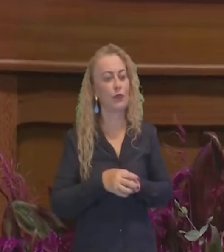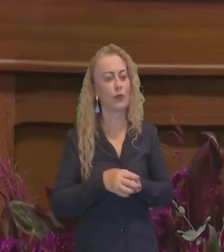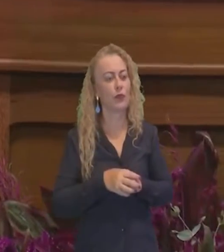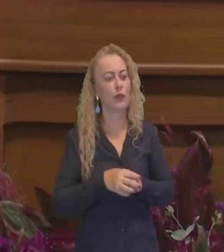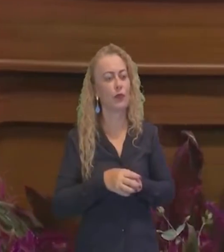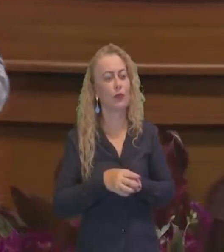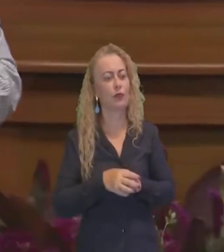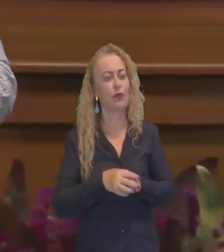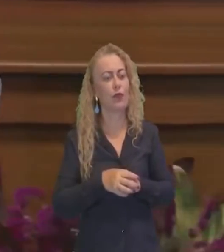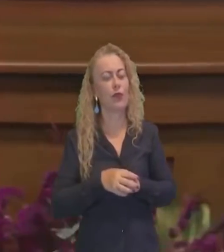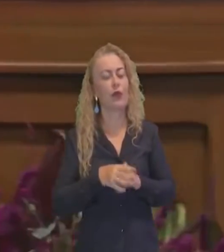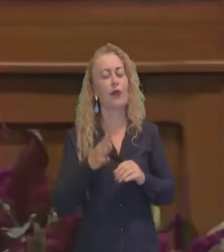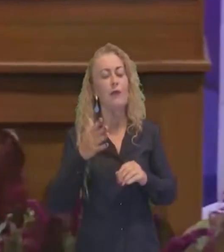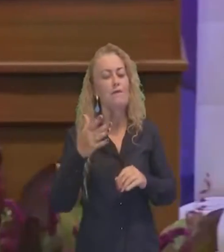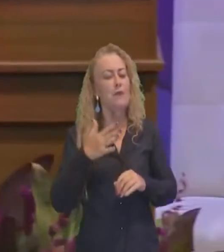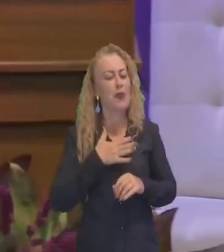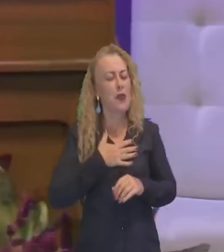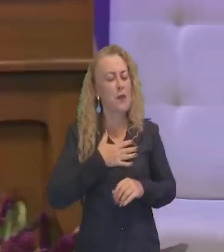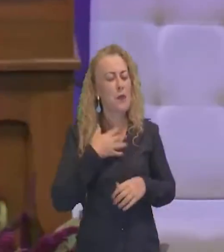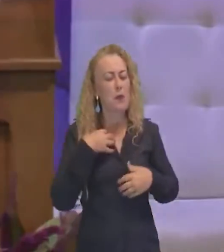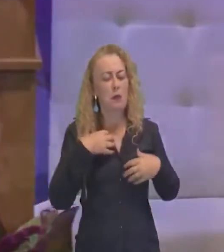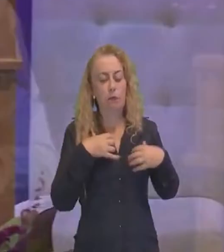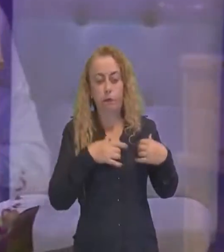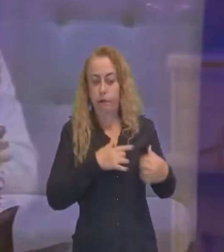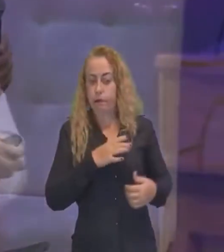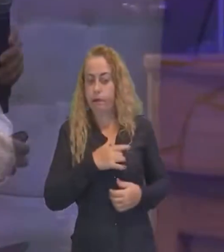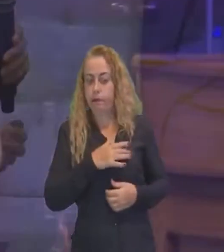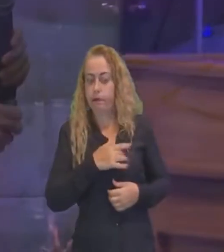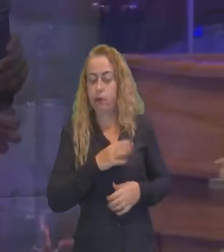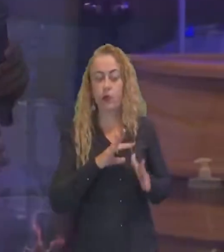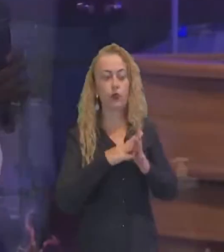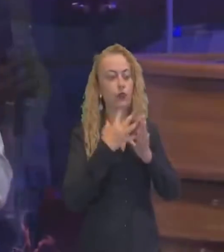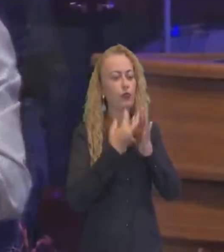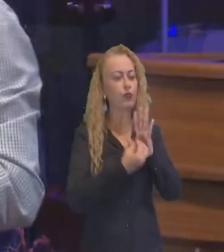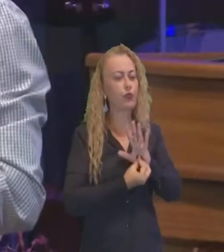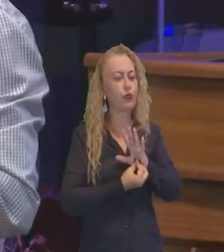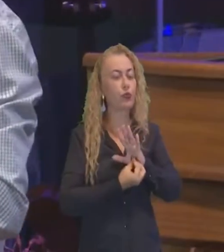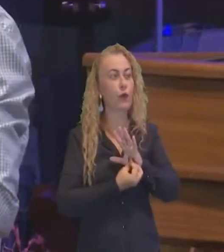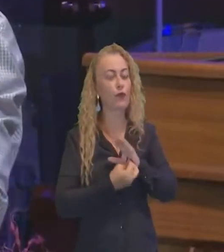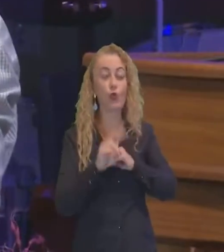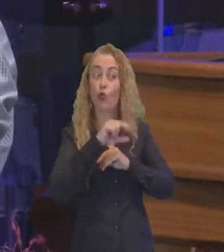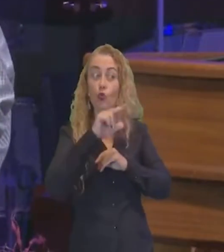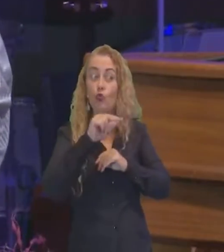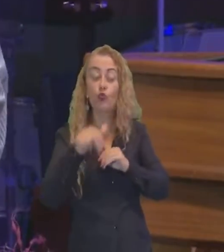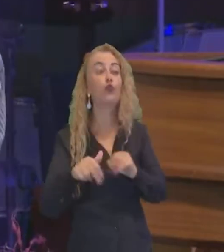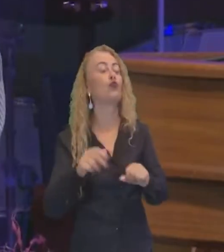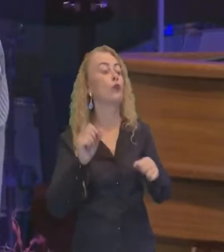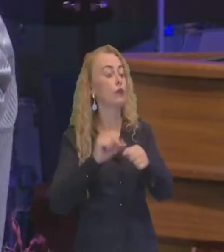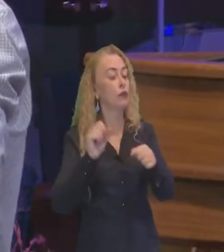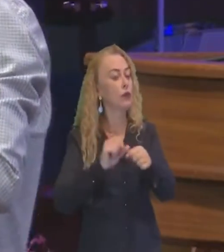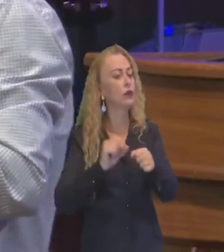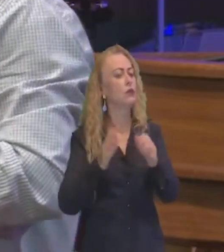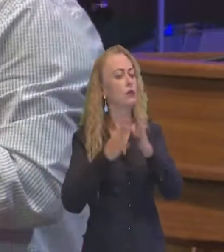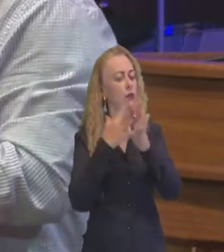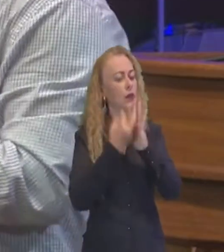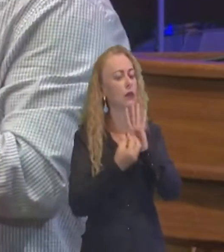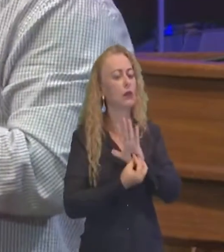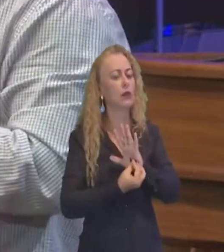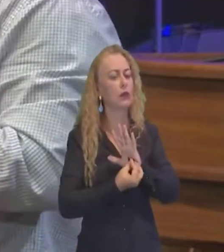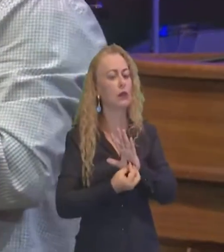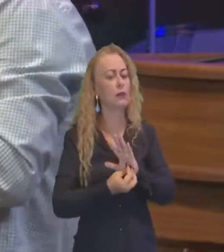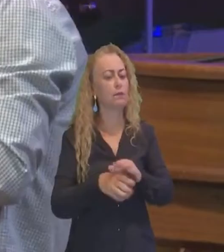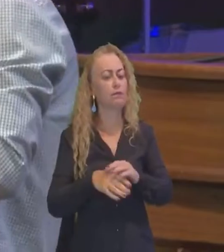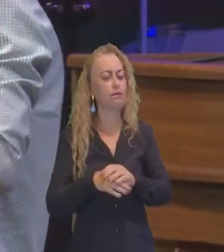muito custo, com medo danado, eu no final, nunca tinha feito isso na igreja. E foi assim